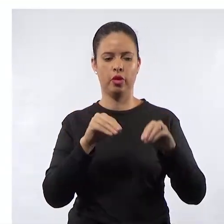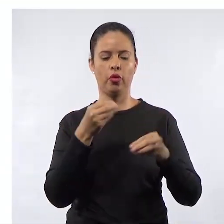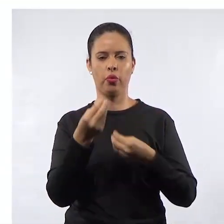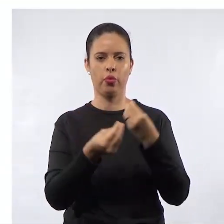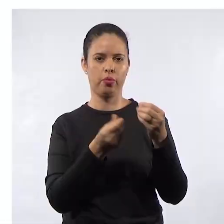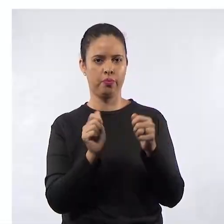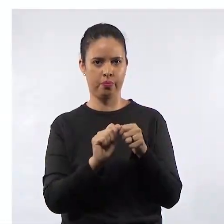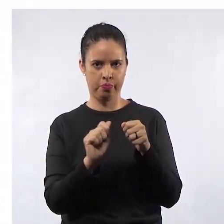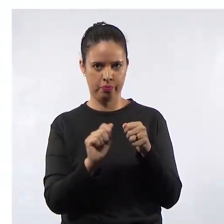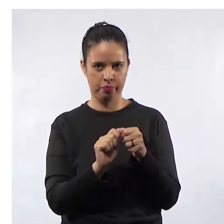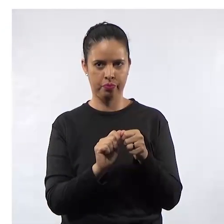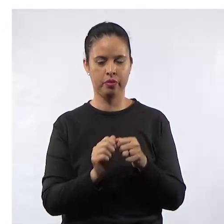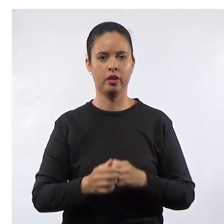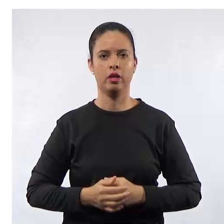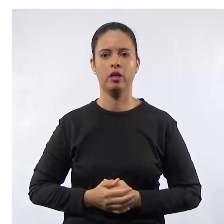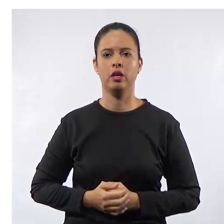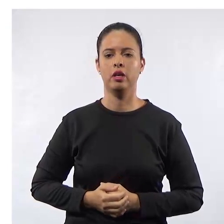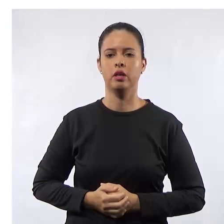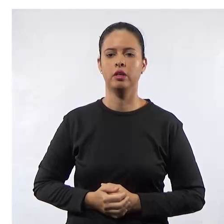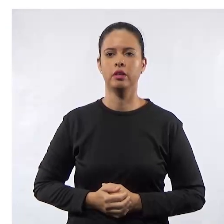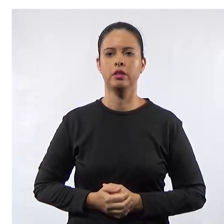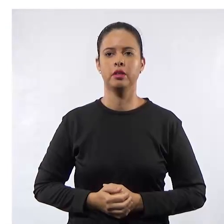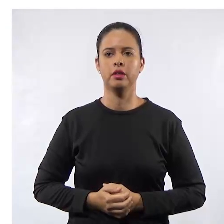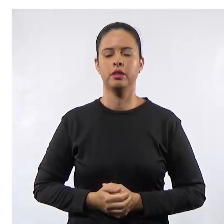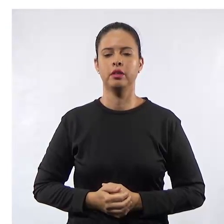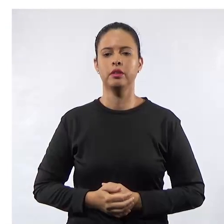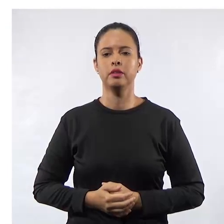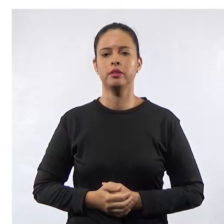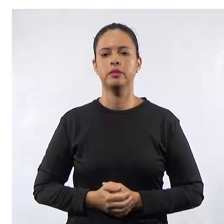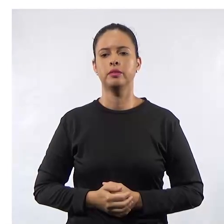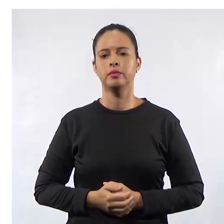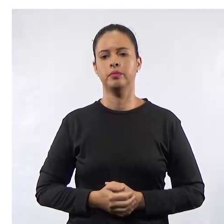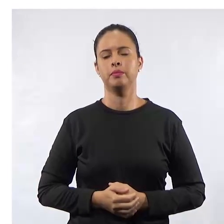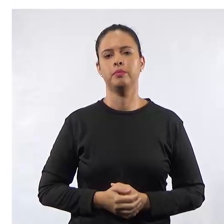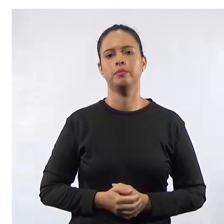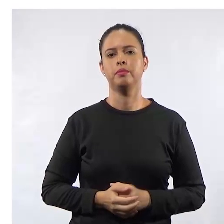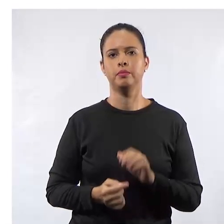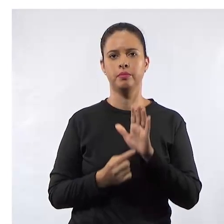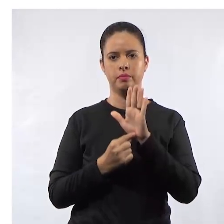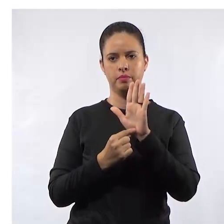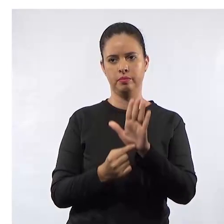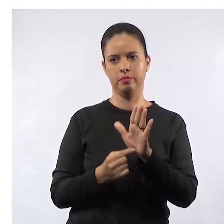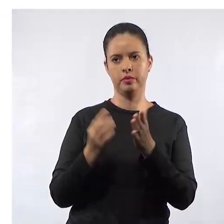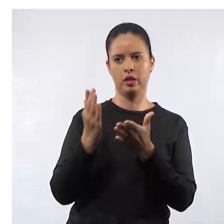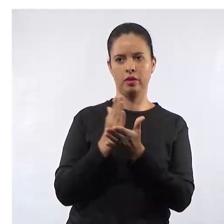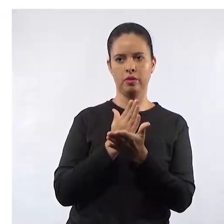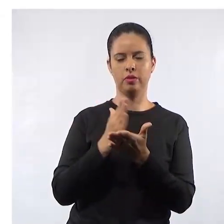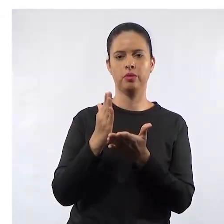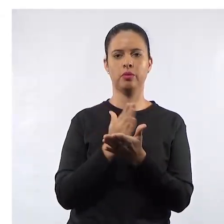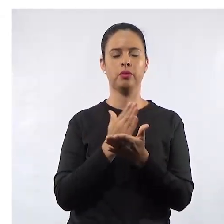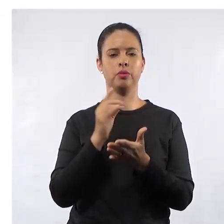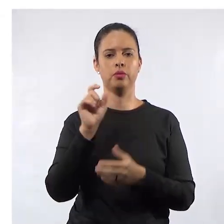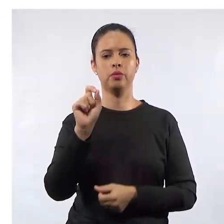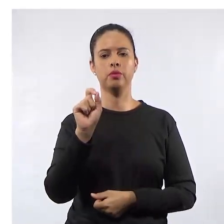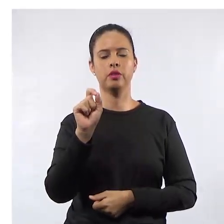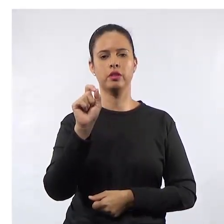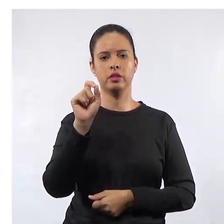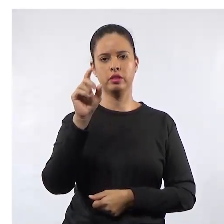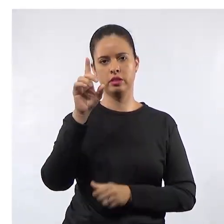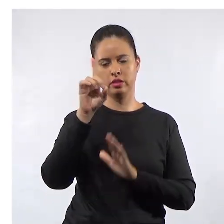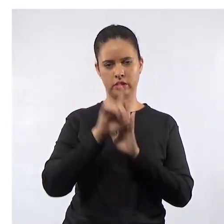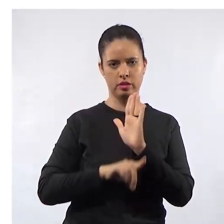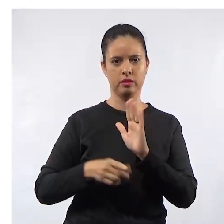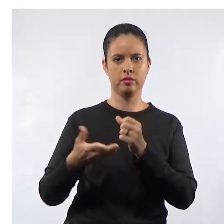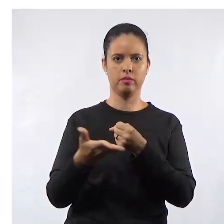5º, que determina como será executada, tá certo? E aqui eu ainda trago para vocês aqui